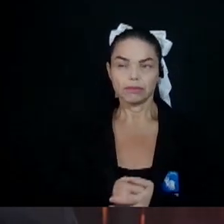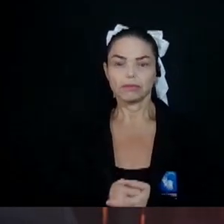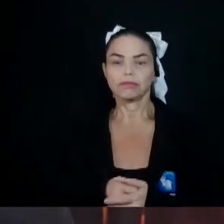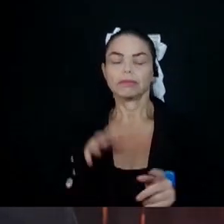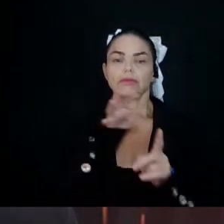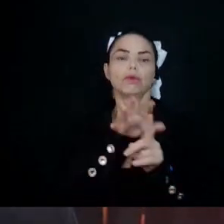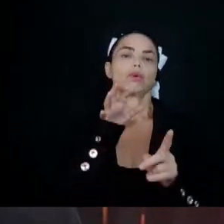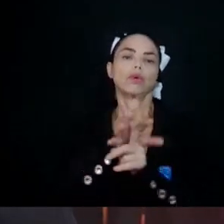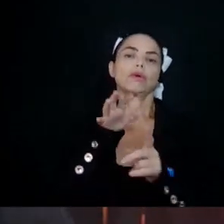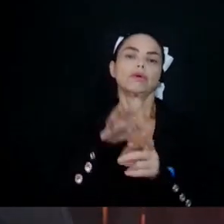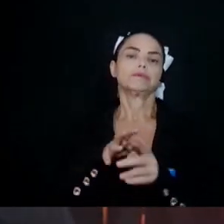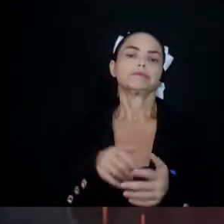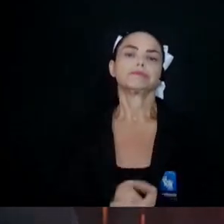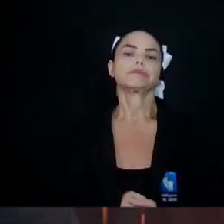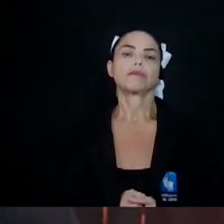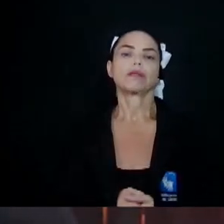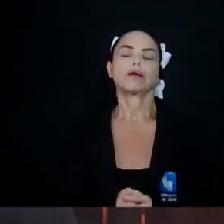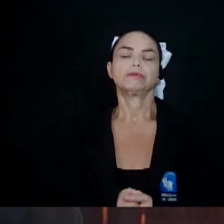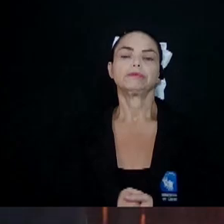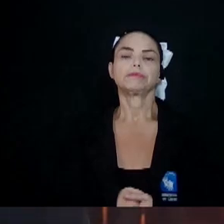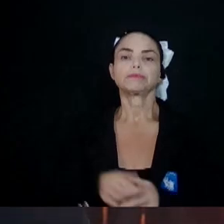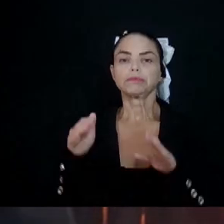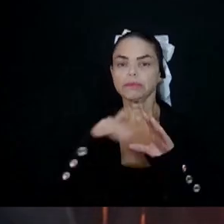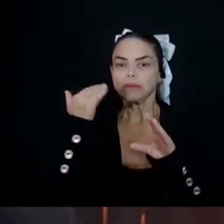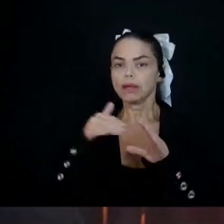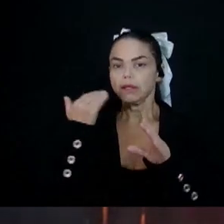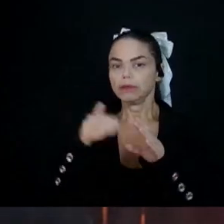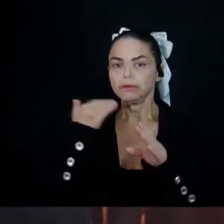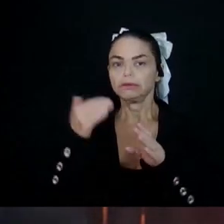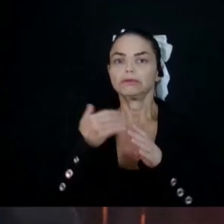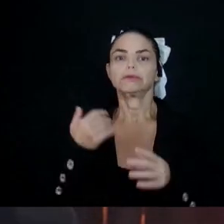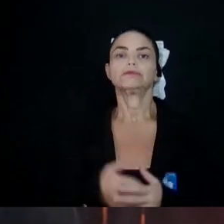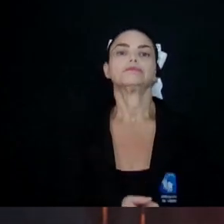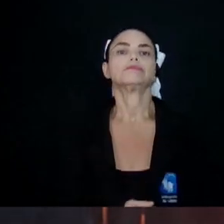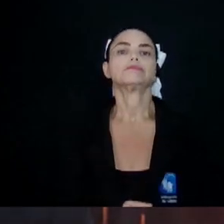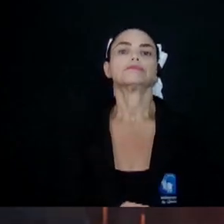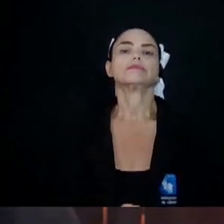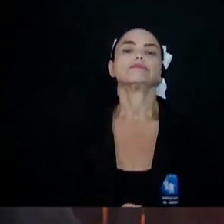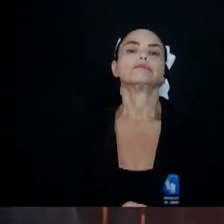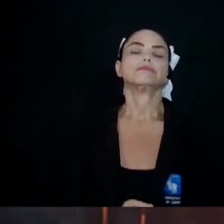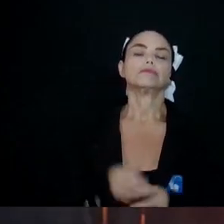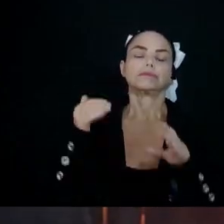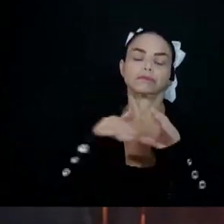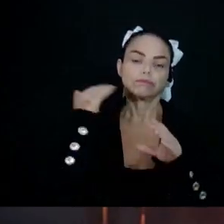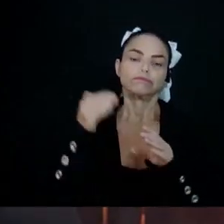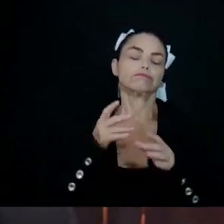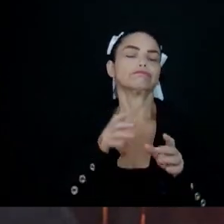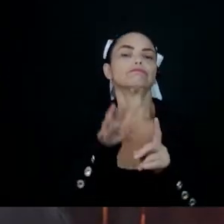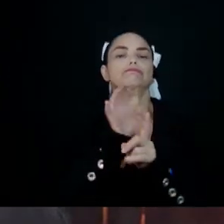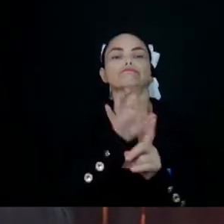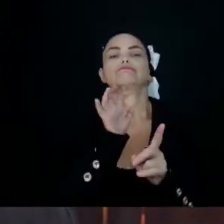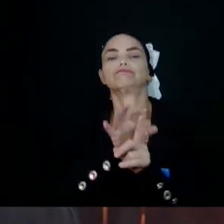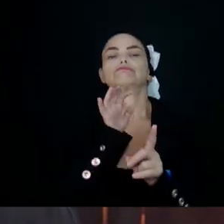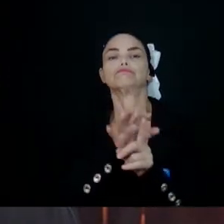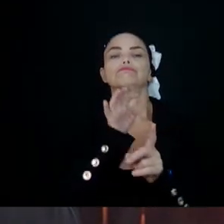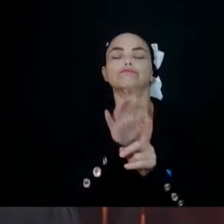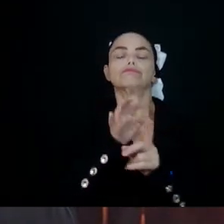qualquer momento, a criança recebe uma mensagem no WhatsApp, Então, isso é um constante